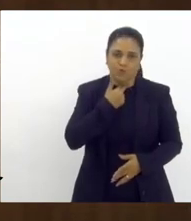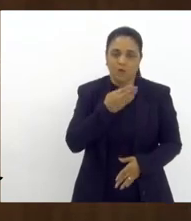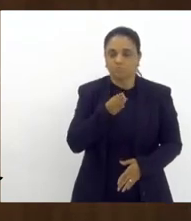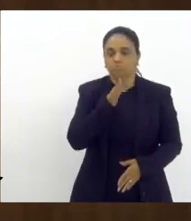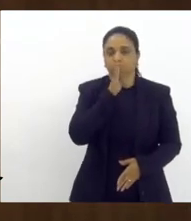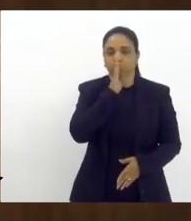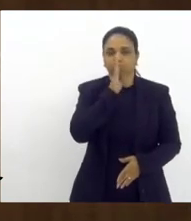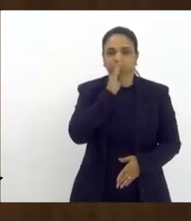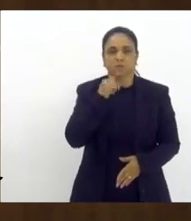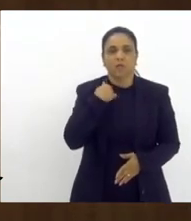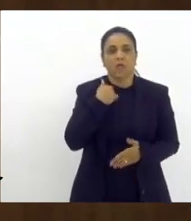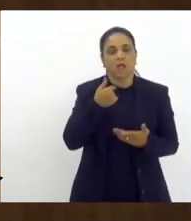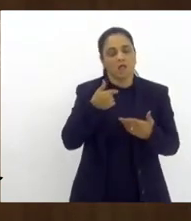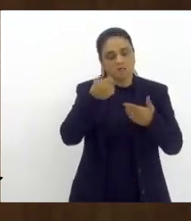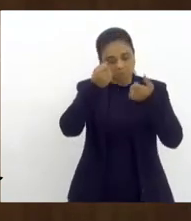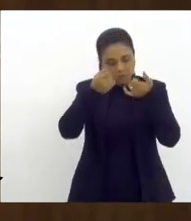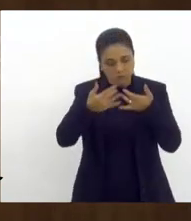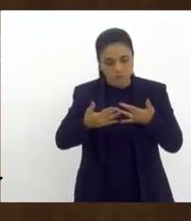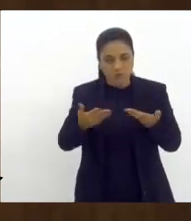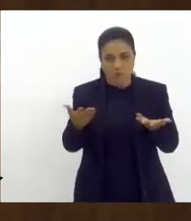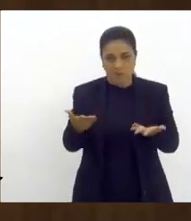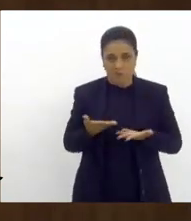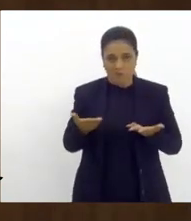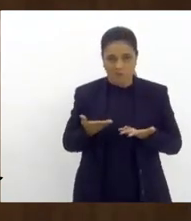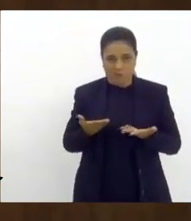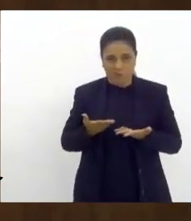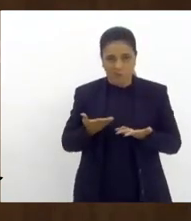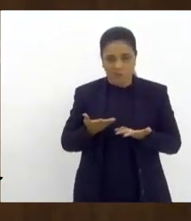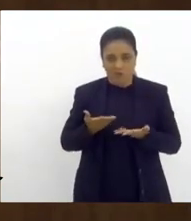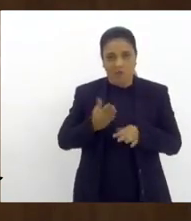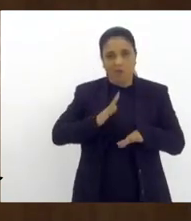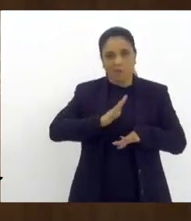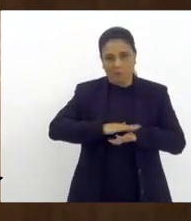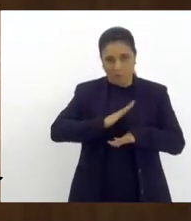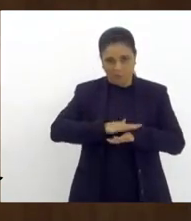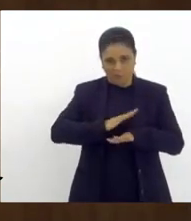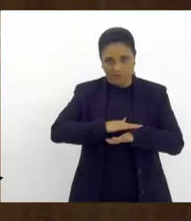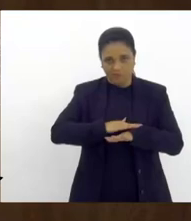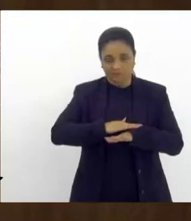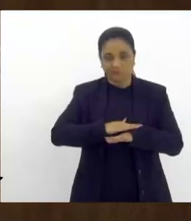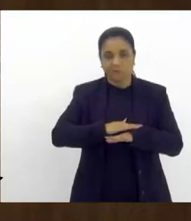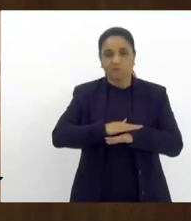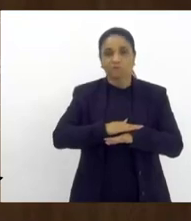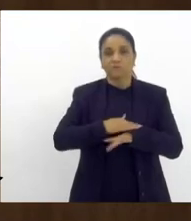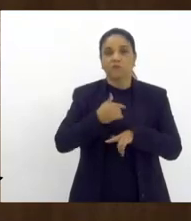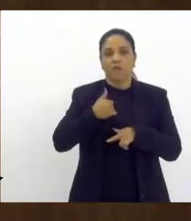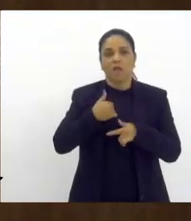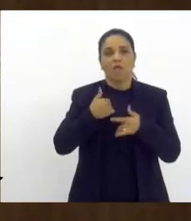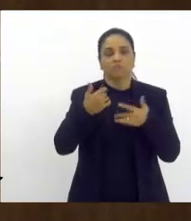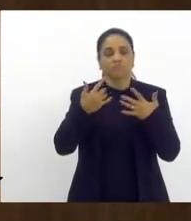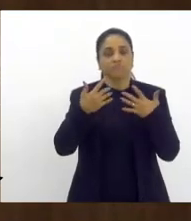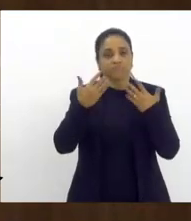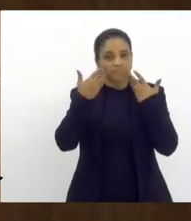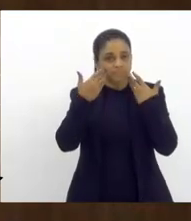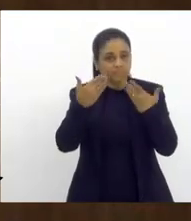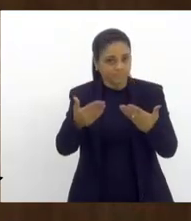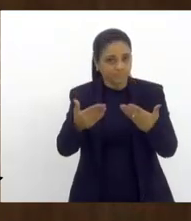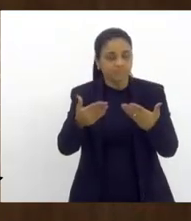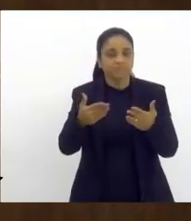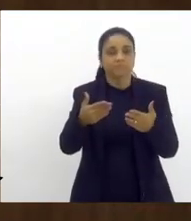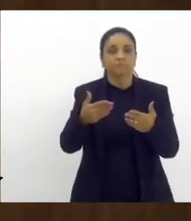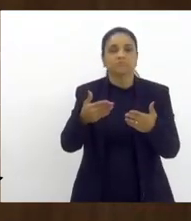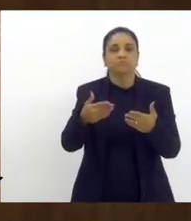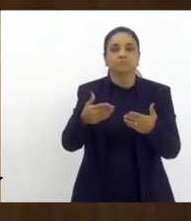mencionar o que passaria a falar neste exato momento evidentemente que nós poderíamos ter